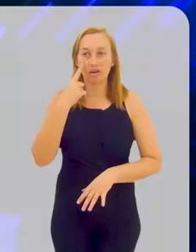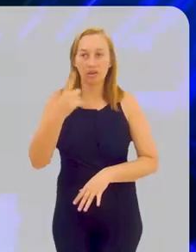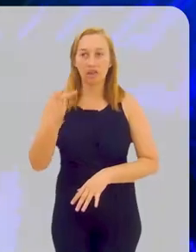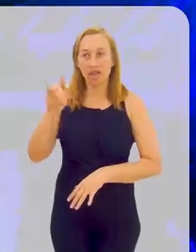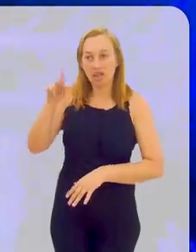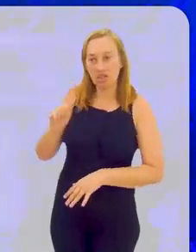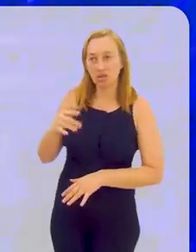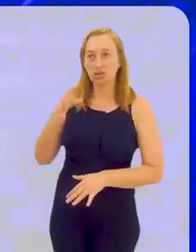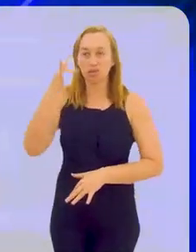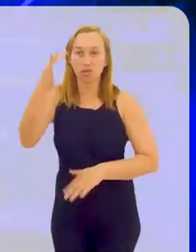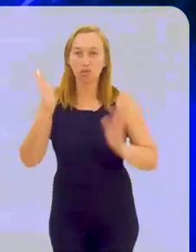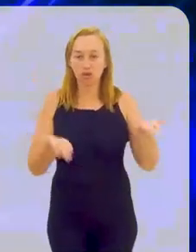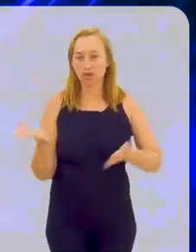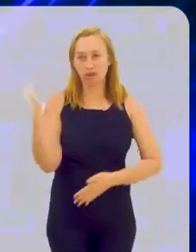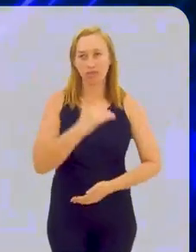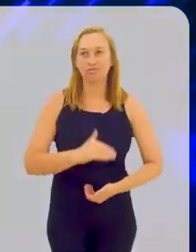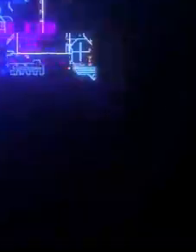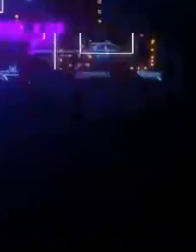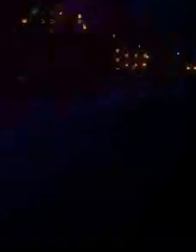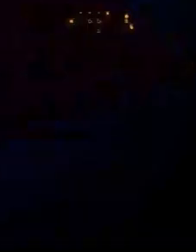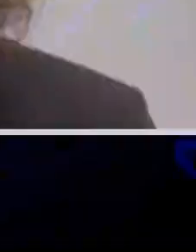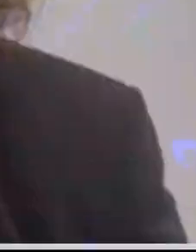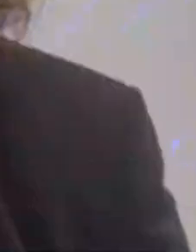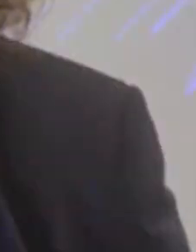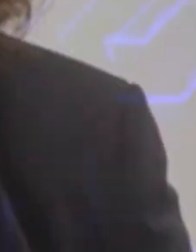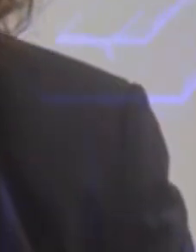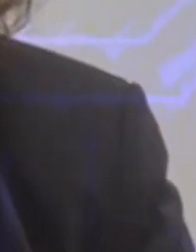na edição na agenda de futuros de hoje vem comigo